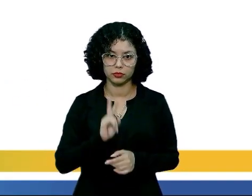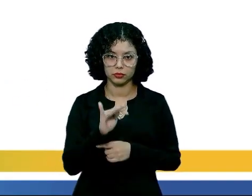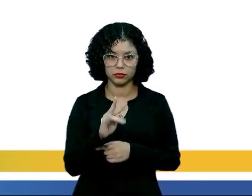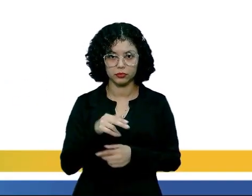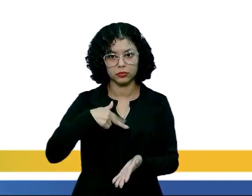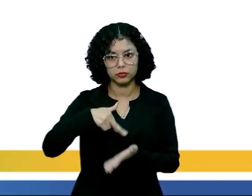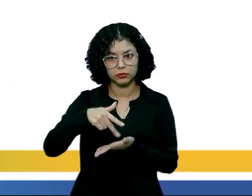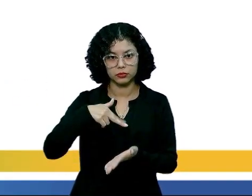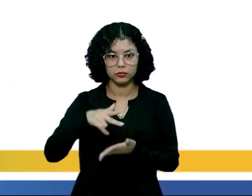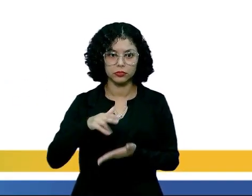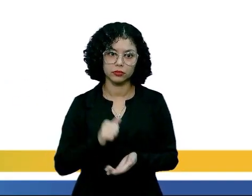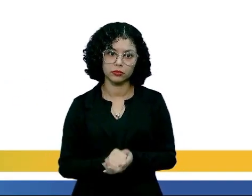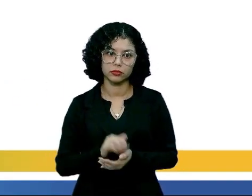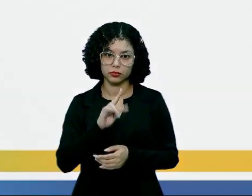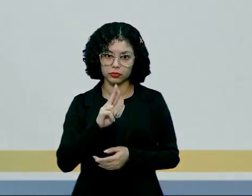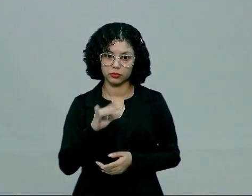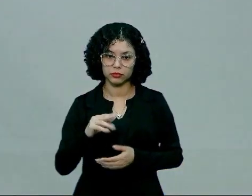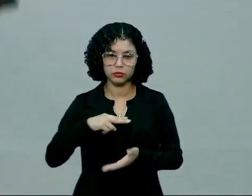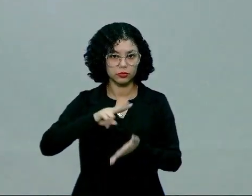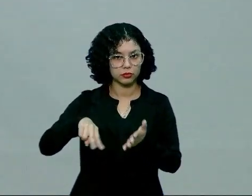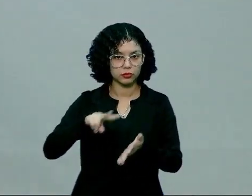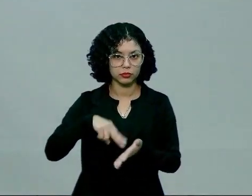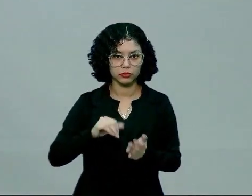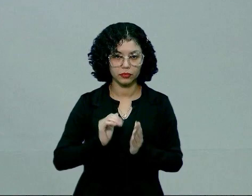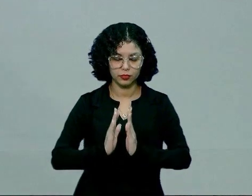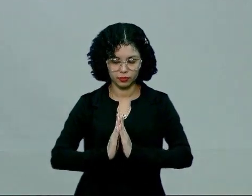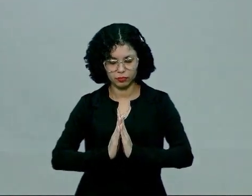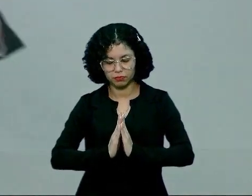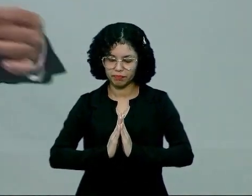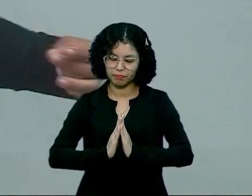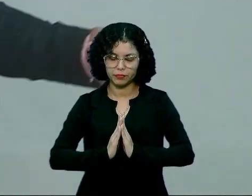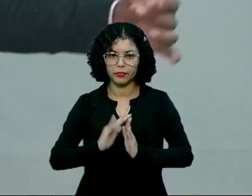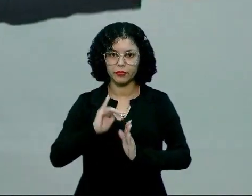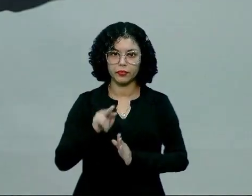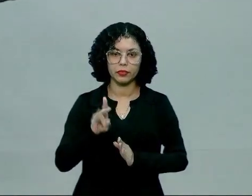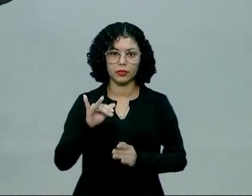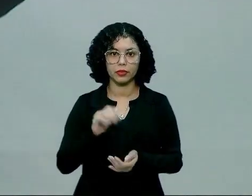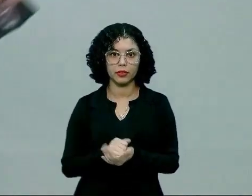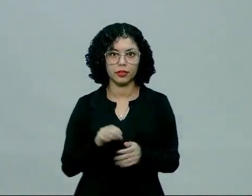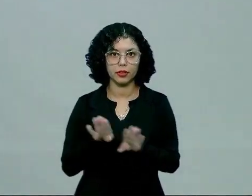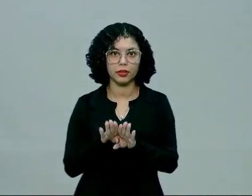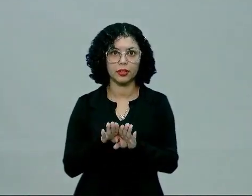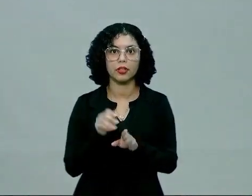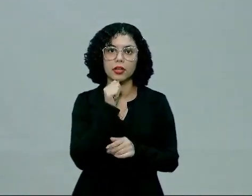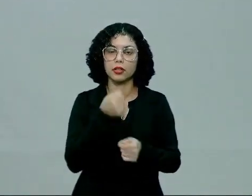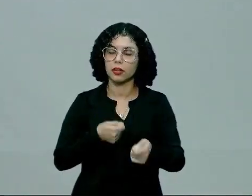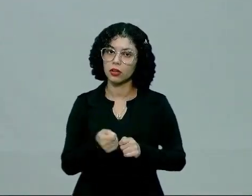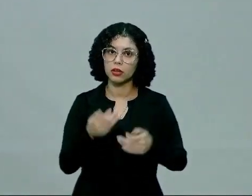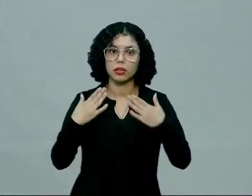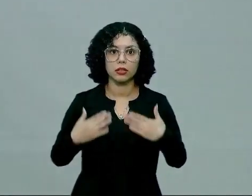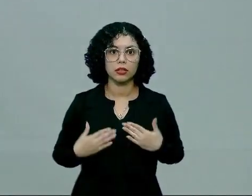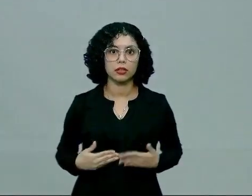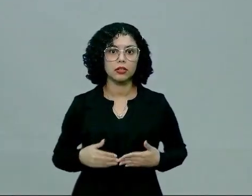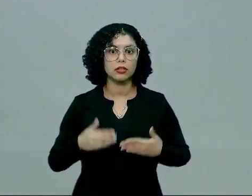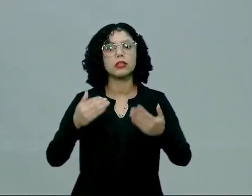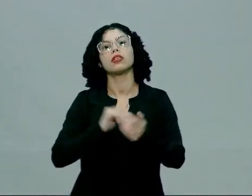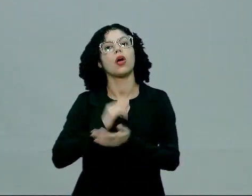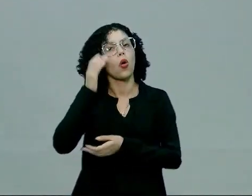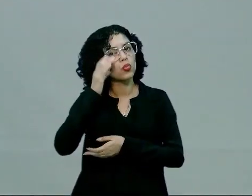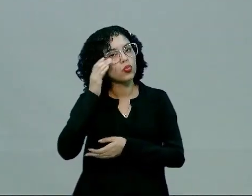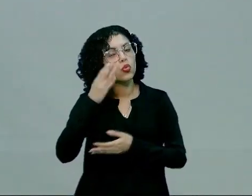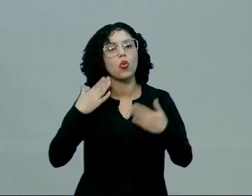Hit é caminhada é funcional é dança é yoga Namaste aqui só no controle corporal nessa